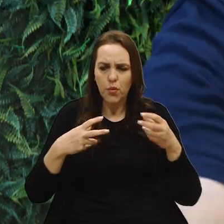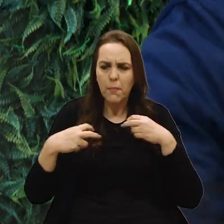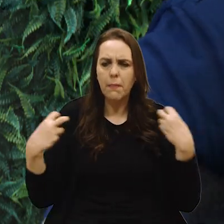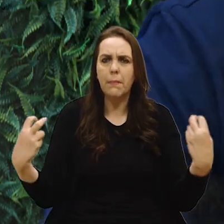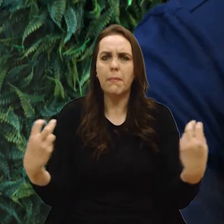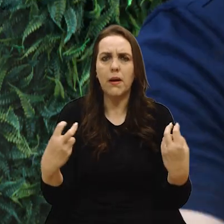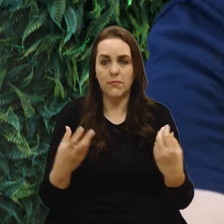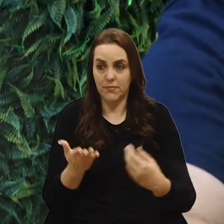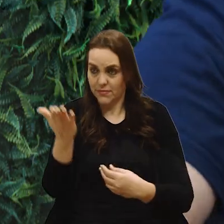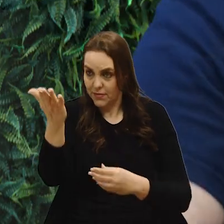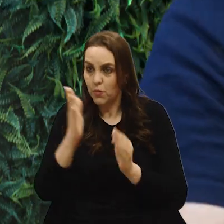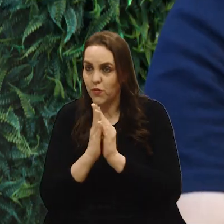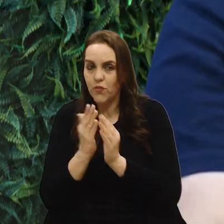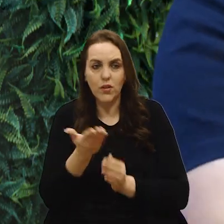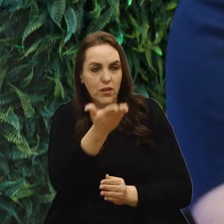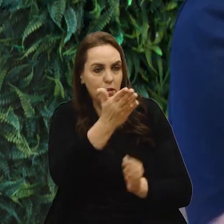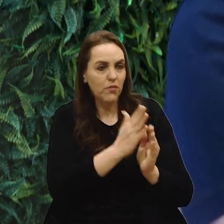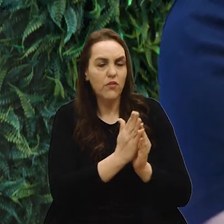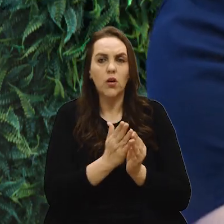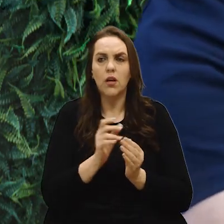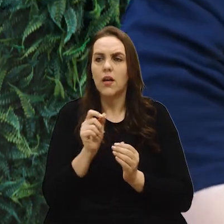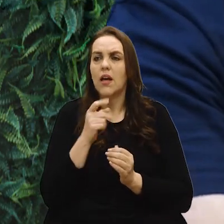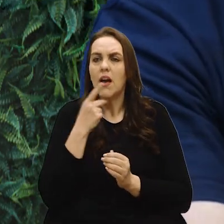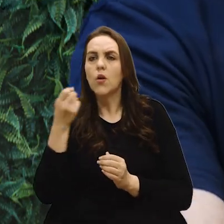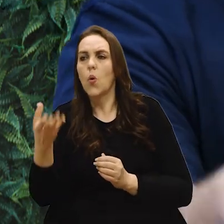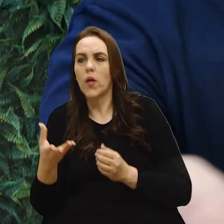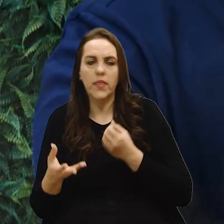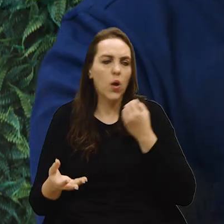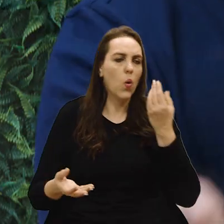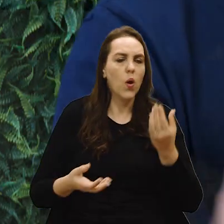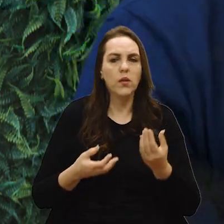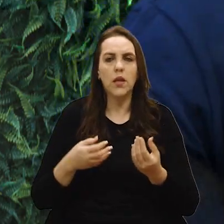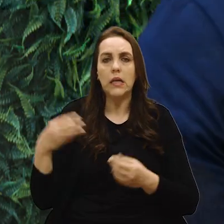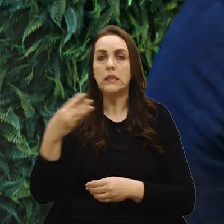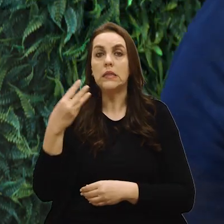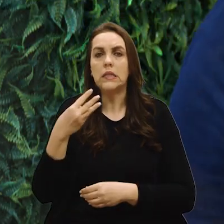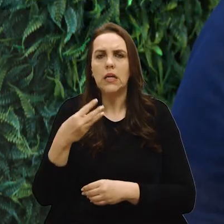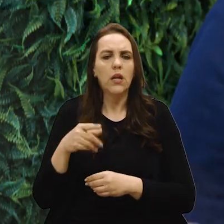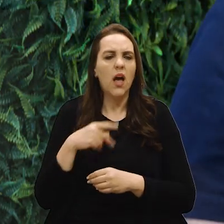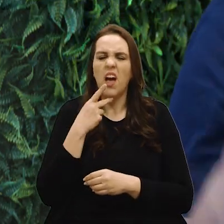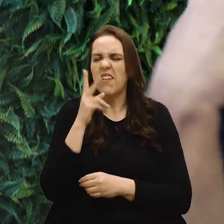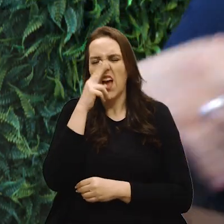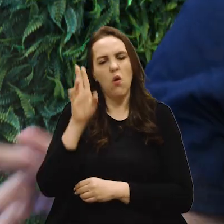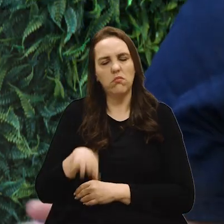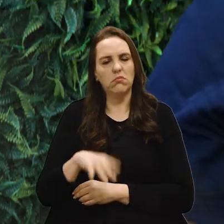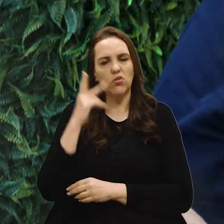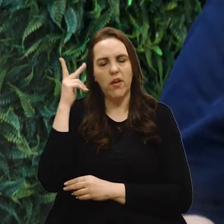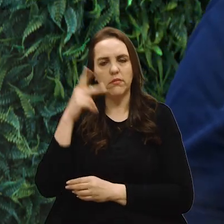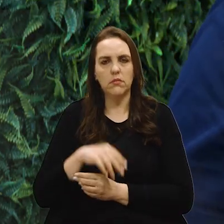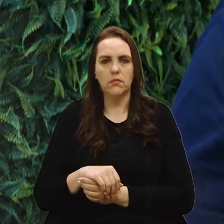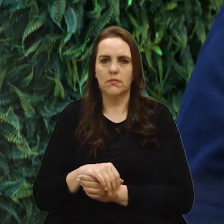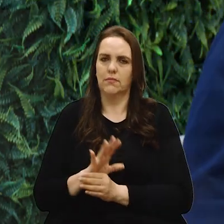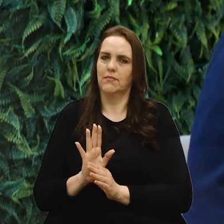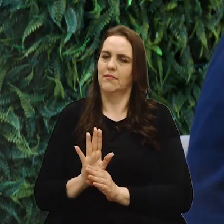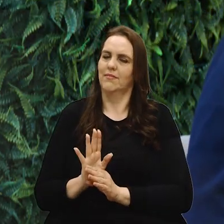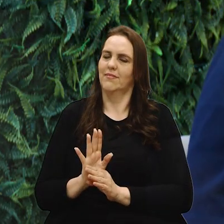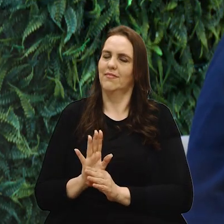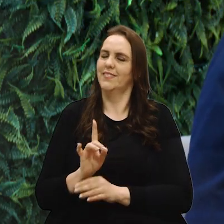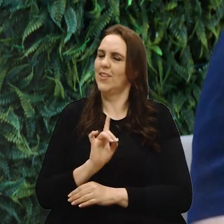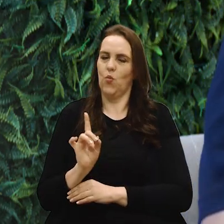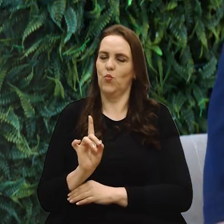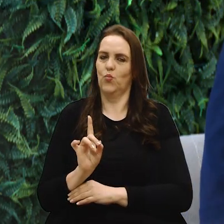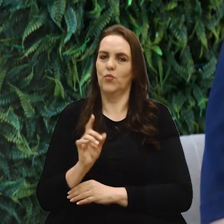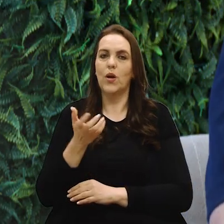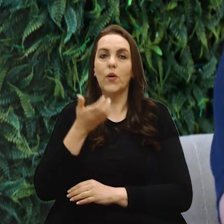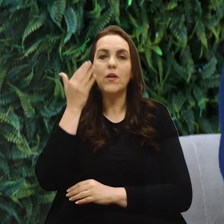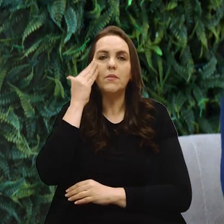tu vai dando a palavra e aí um fala, o outro fala, aí o terceiro fala e me diz assim, é a mesma história. Daí eu paro e digo,